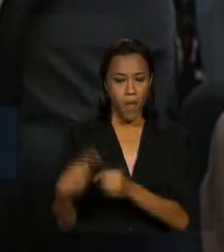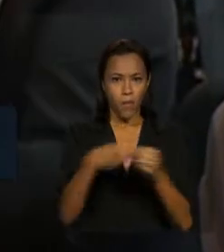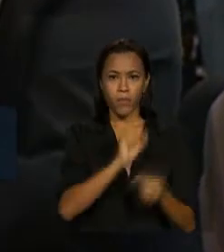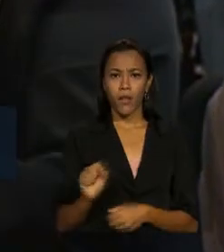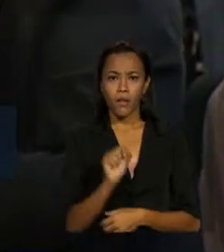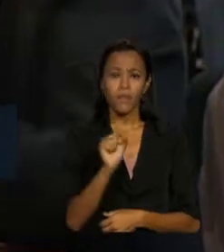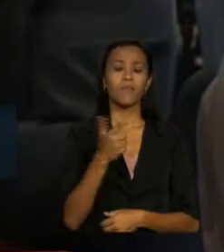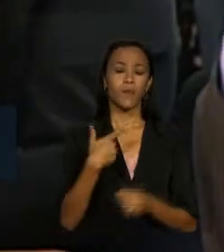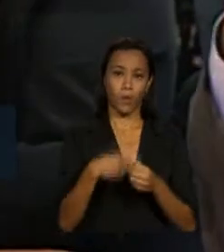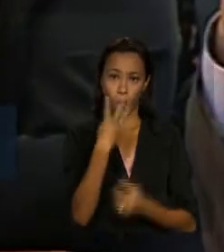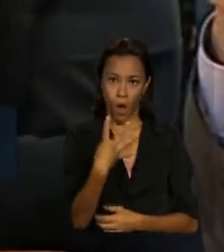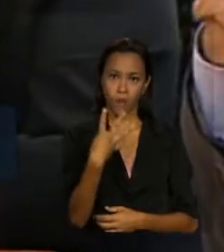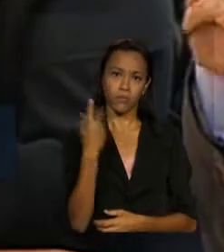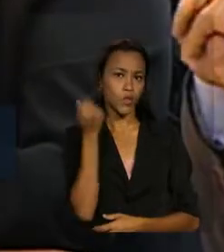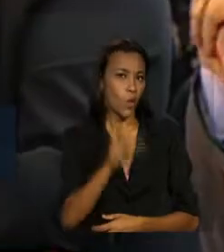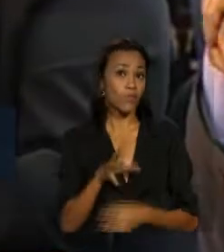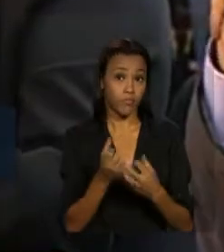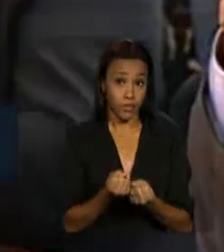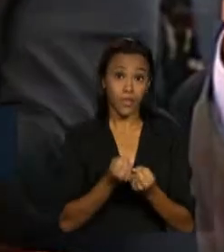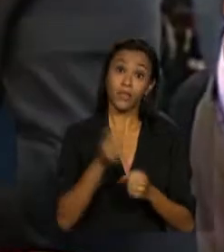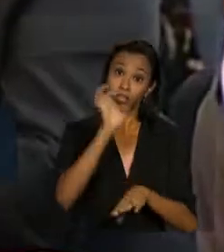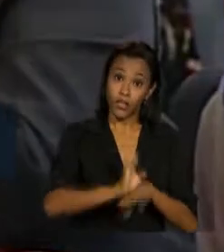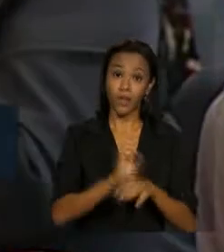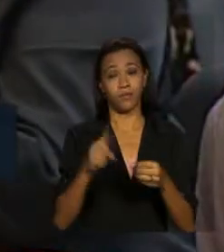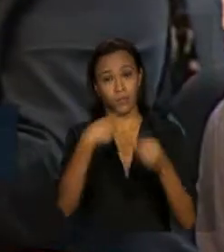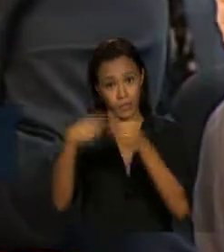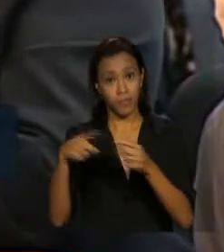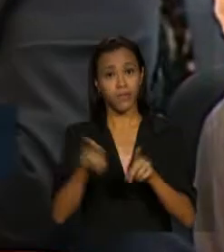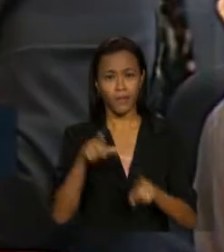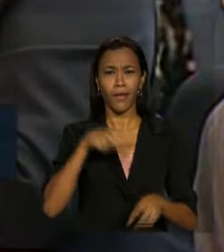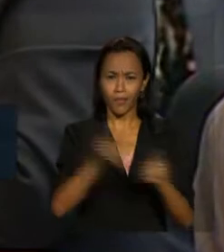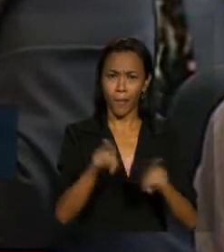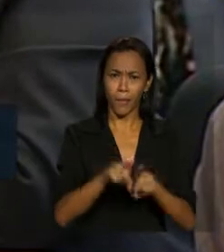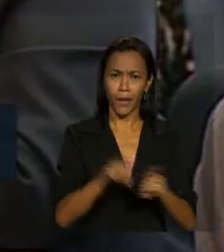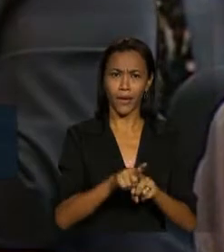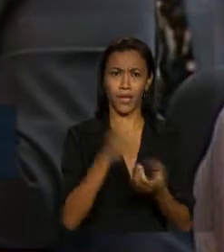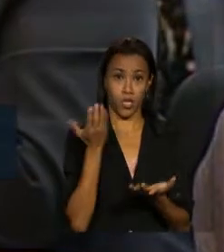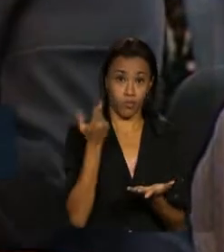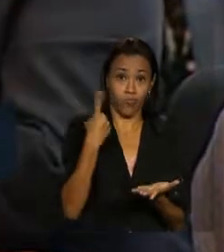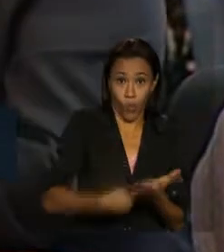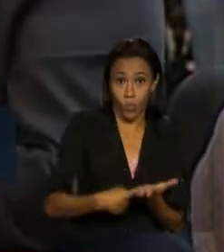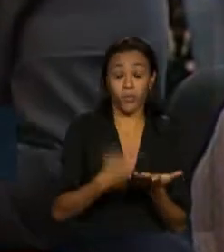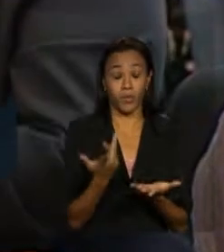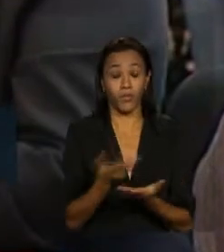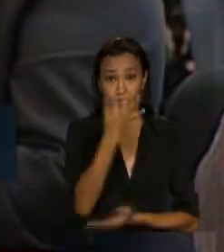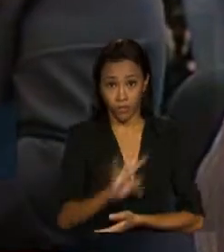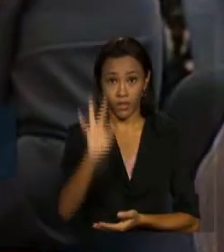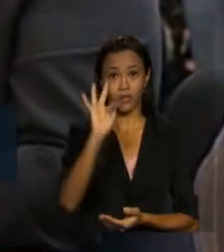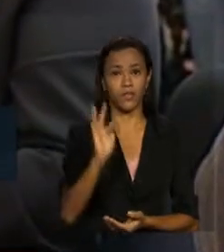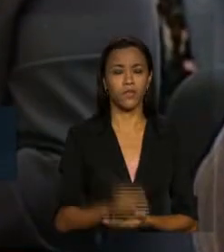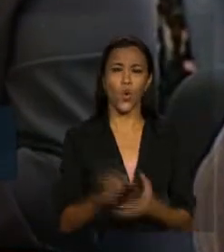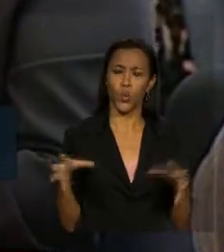né, que nós aderimos, municípios e estados, porque tem também, na lógica do Pacto Federativo, né, e do